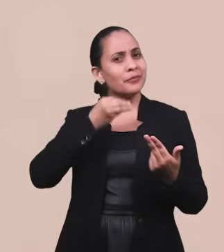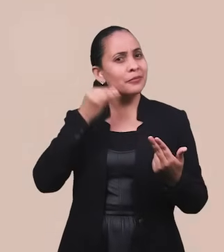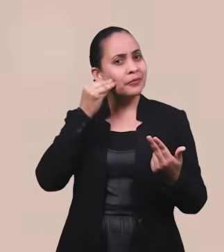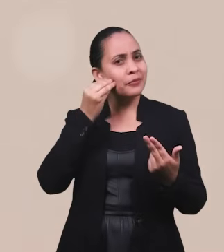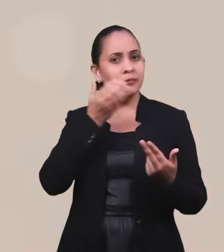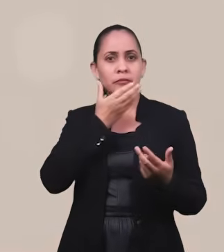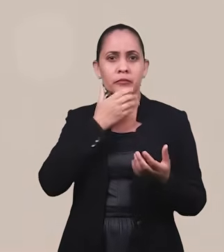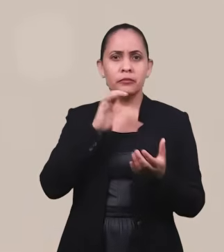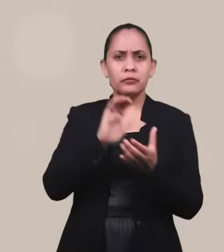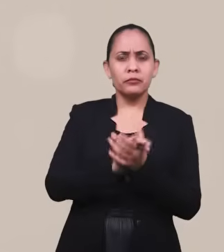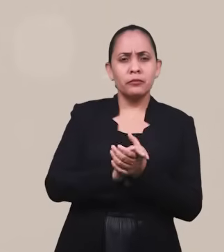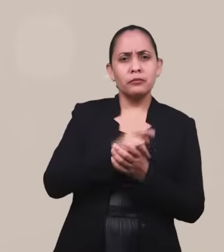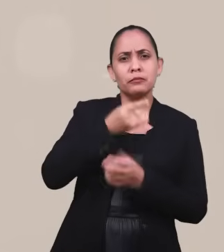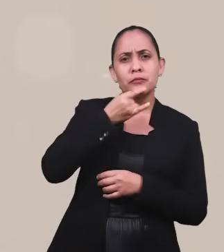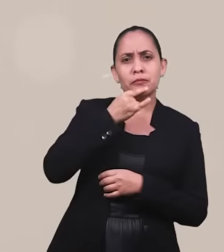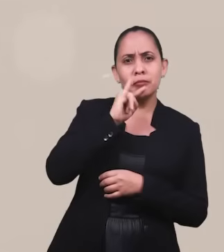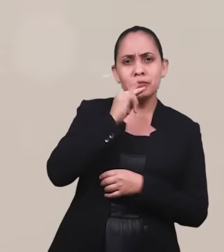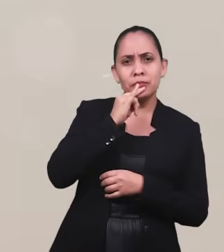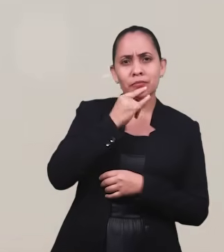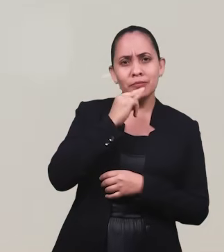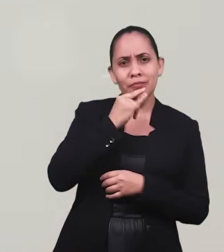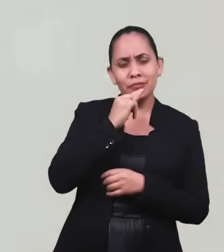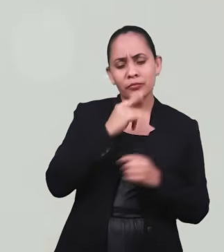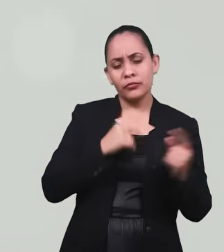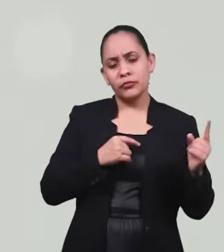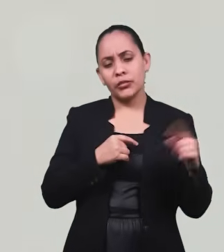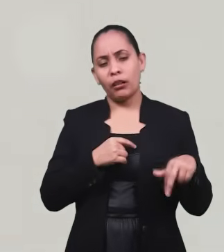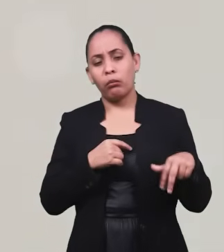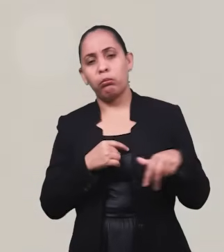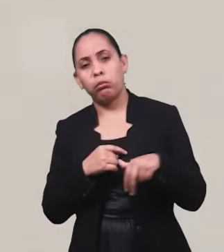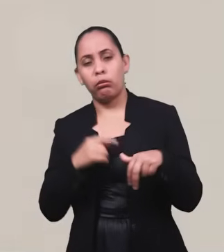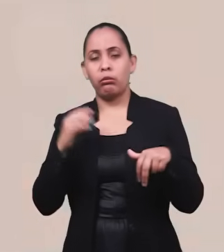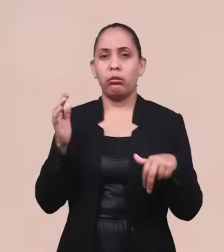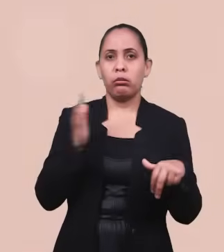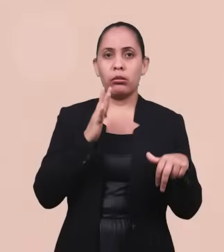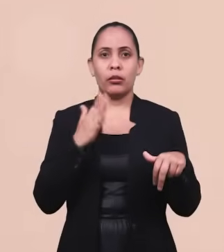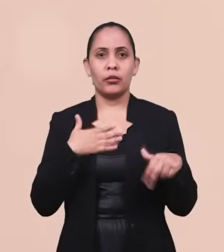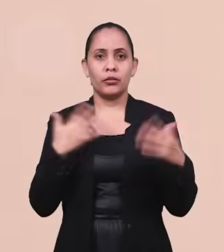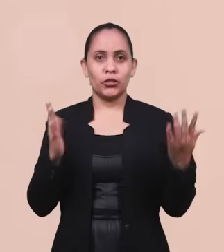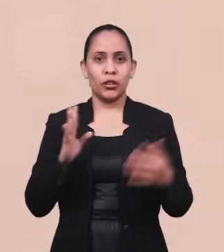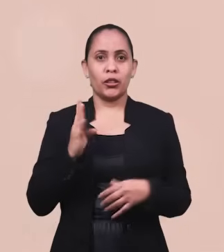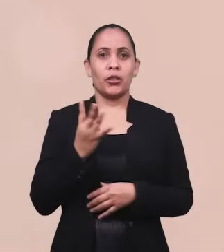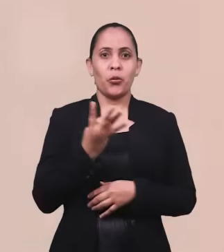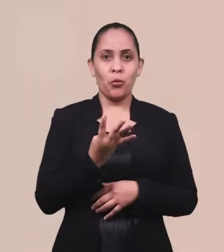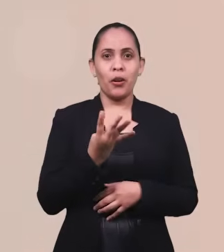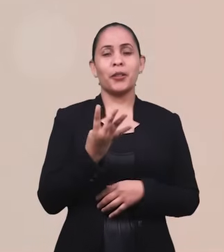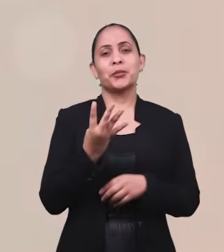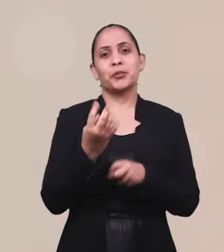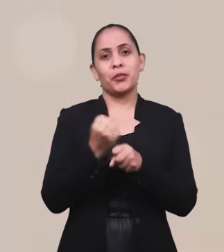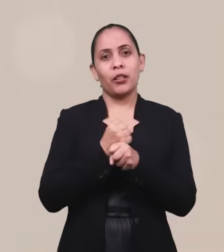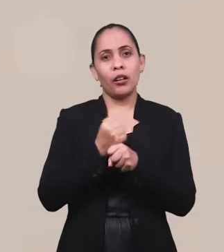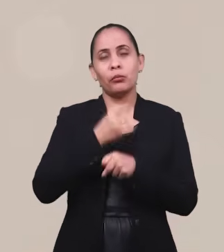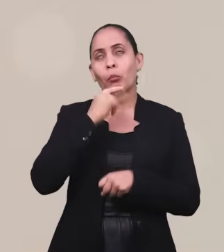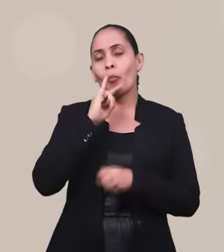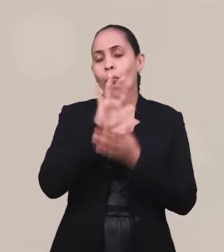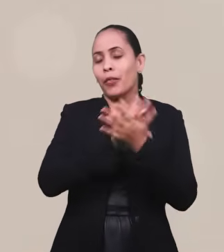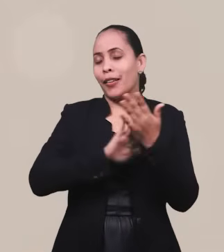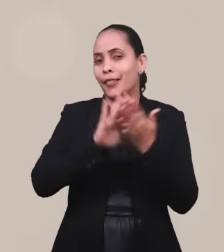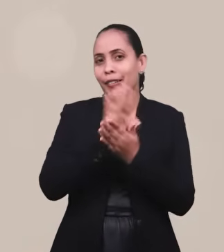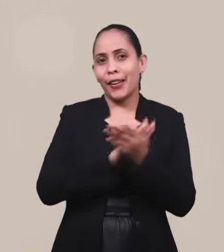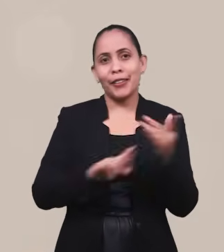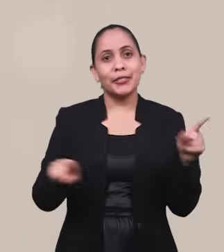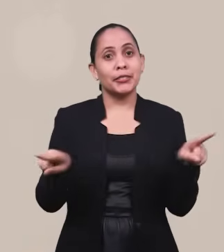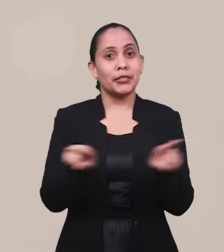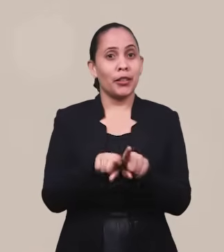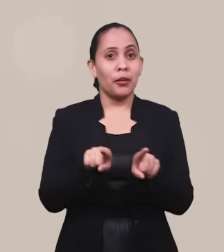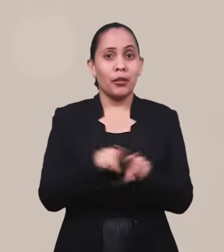marido, ele bebia. Nossa, ele chegava caído em casa. Hoje ele é curado, 4 anos que ele não bebe, Meu filho também vivia